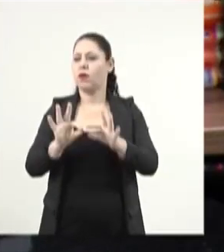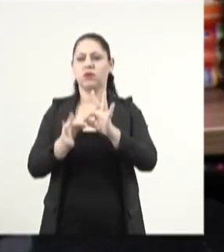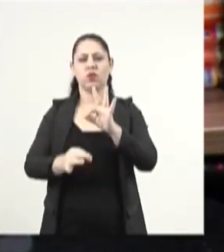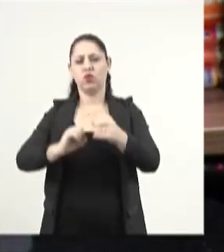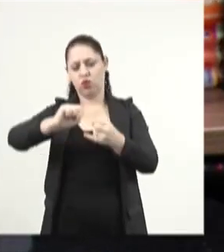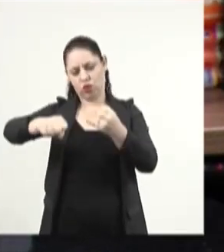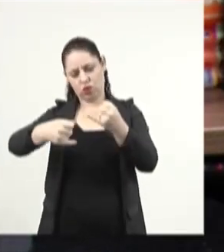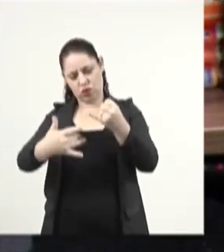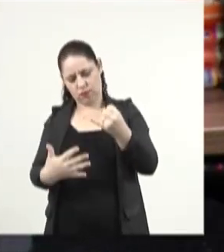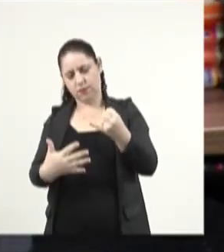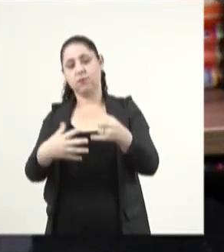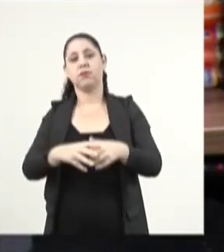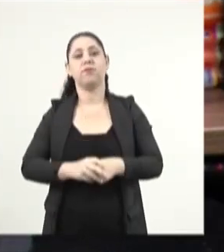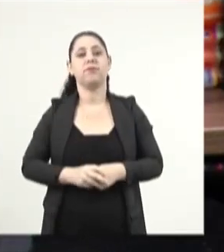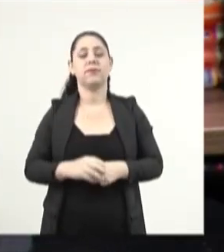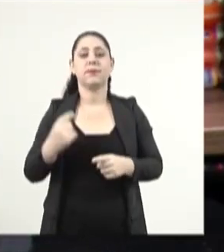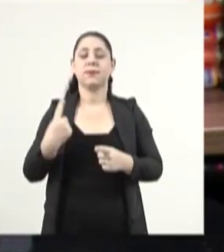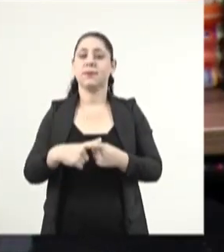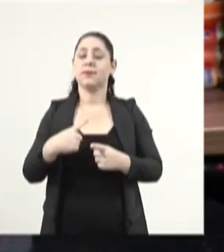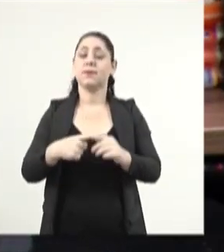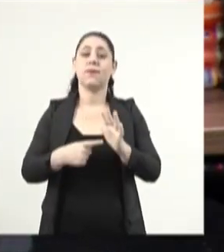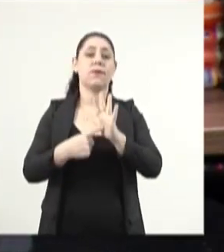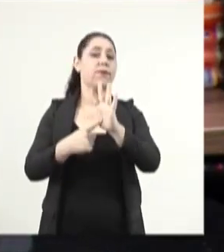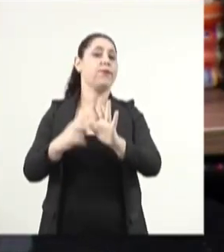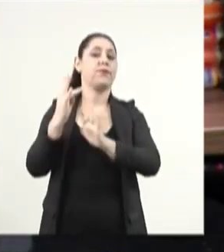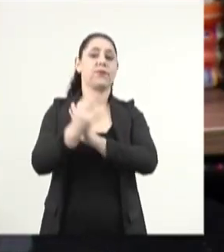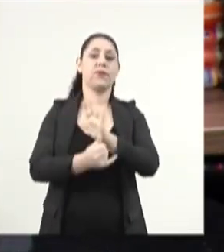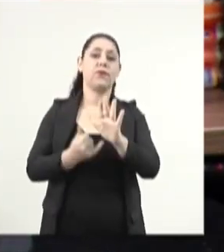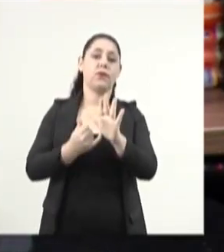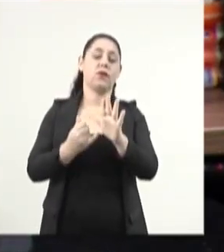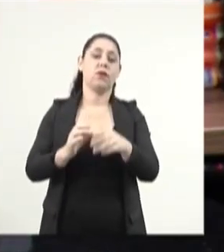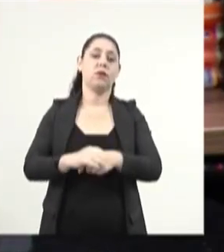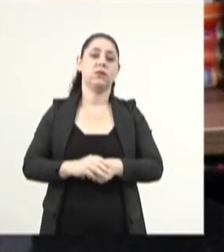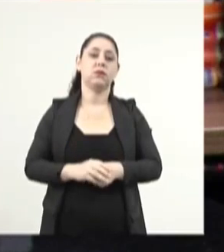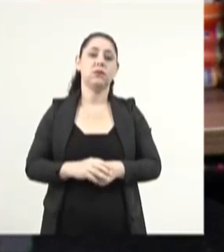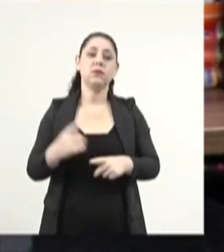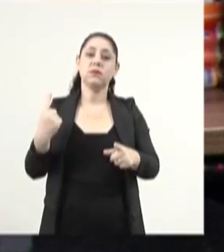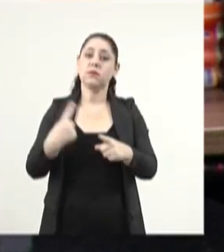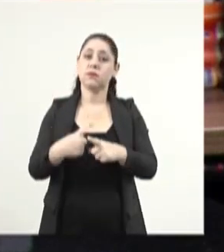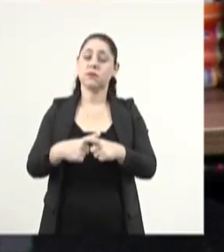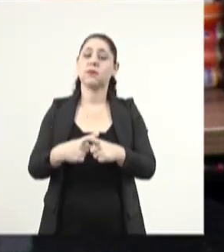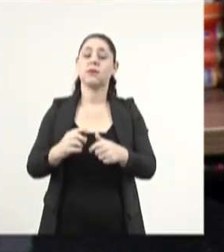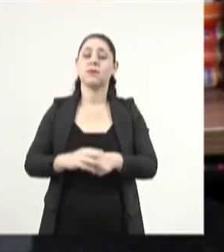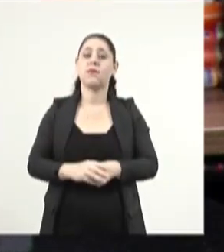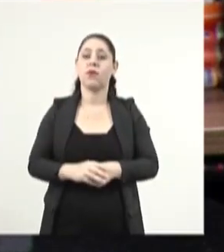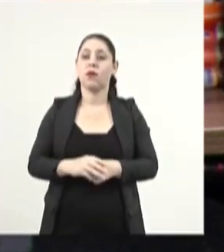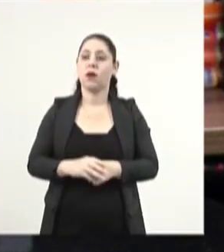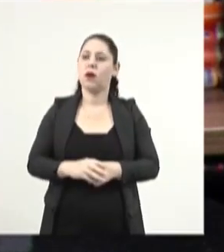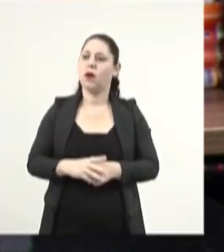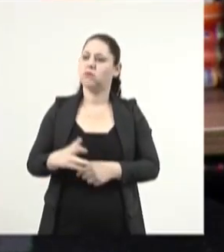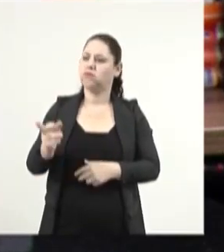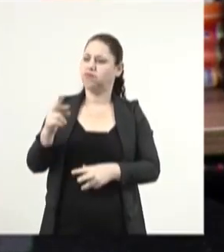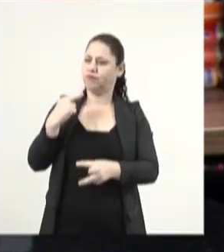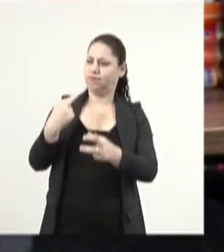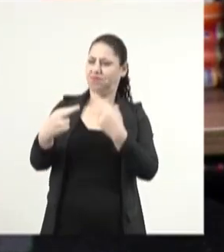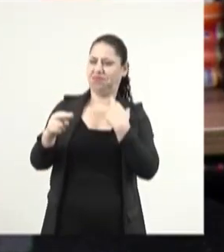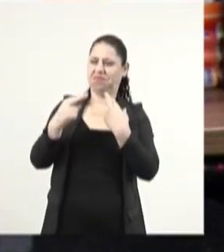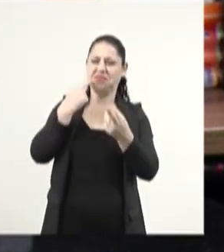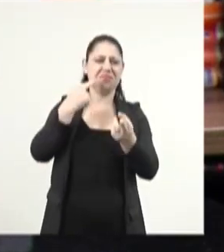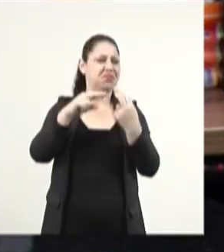alongar, a justificativa, a apresentação desse projeto é em razão de diversas